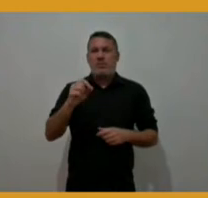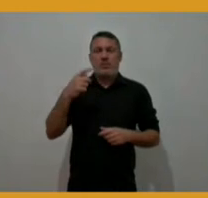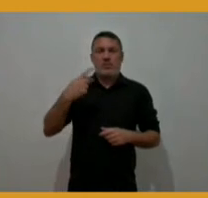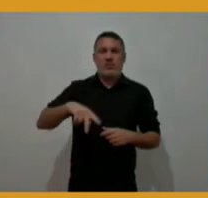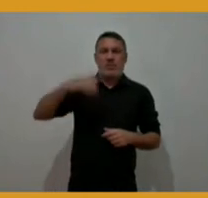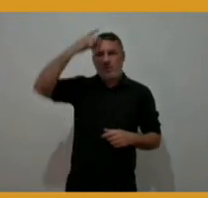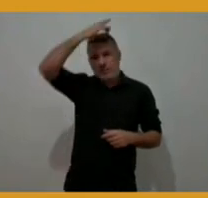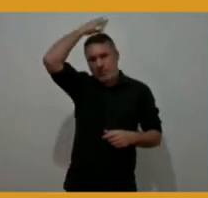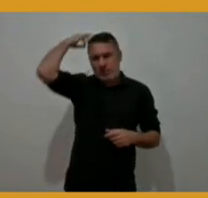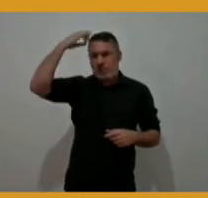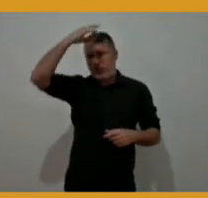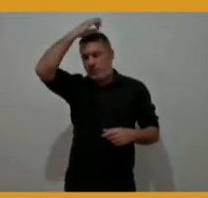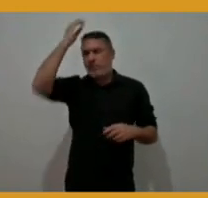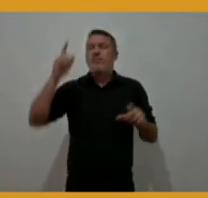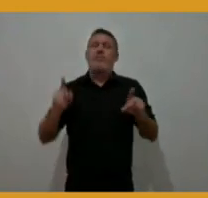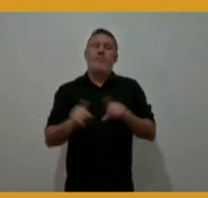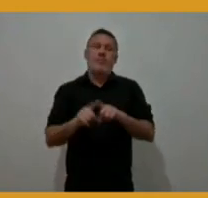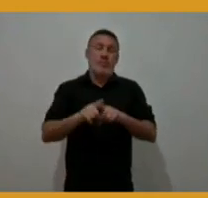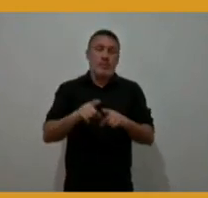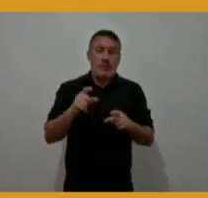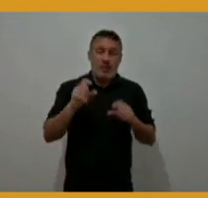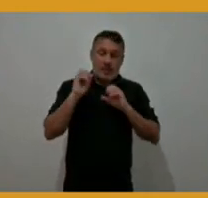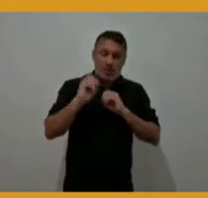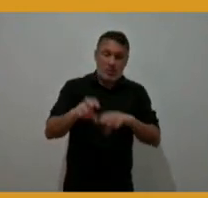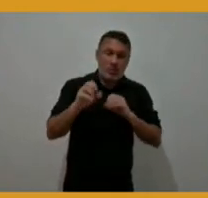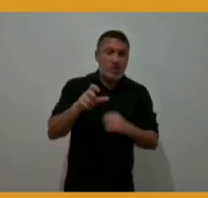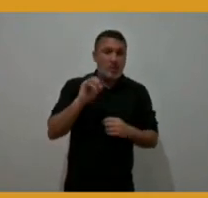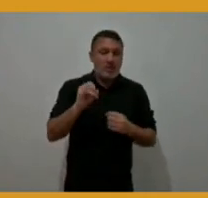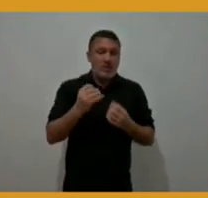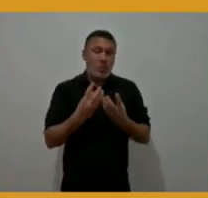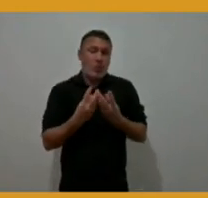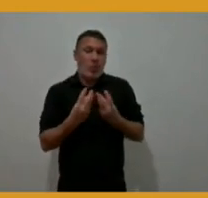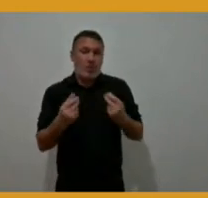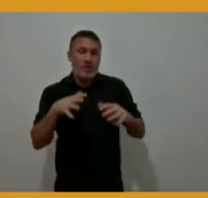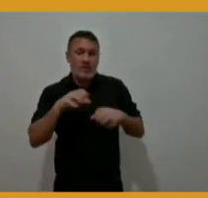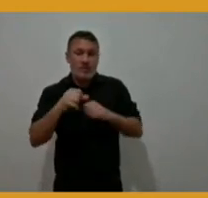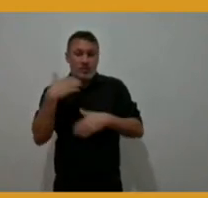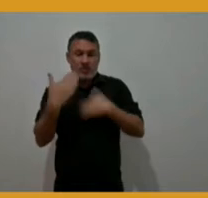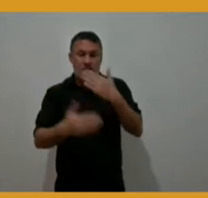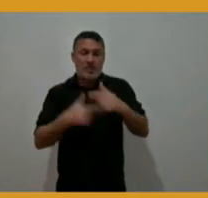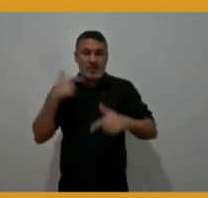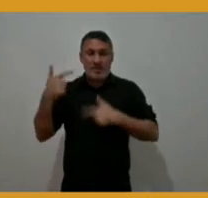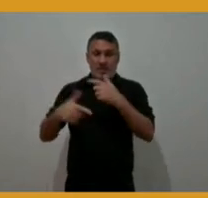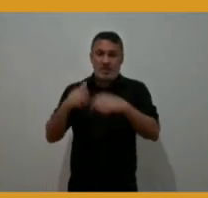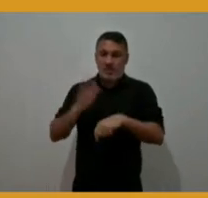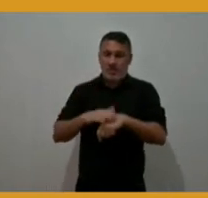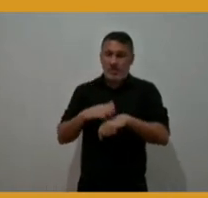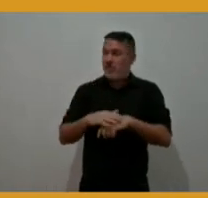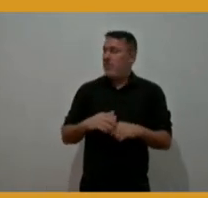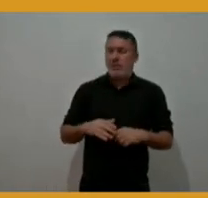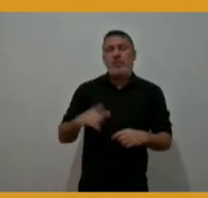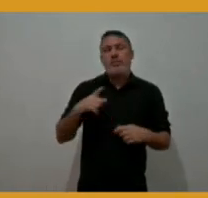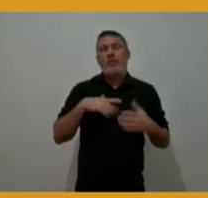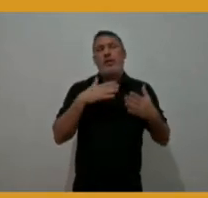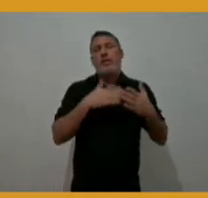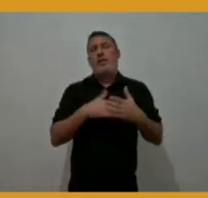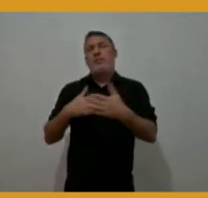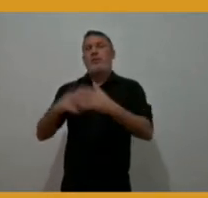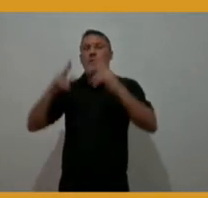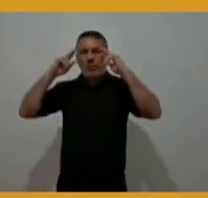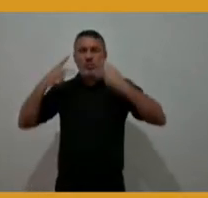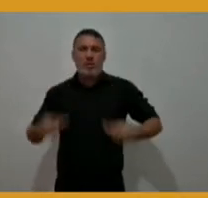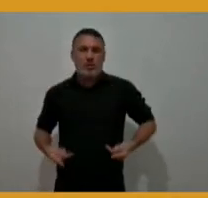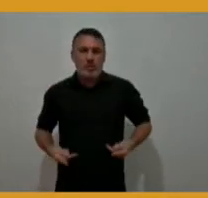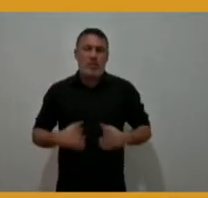educação porque, sem qualificar devidamente a nossa força de trabalho, iríamos esbarrar nesse limite humano. Mas é